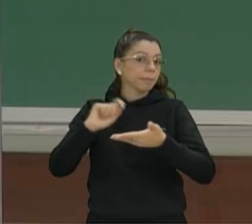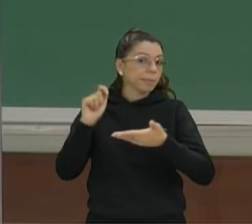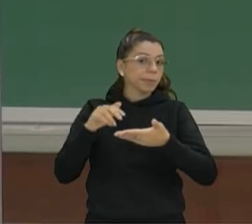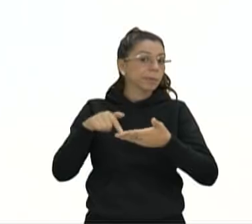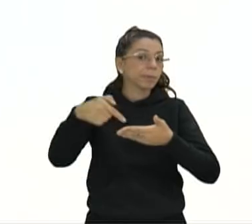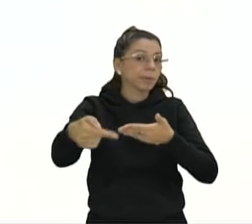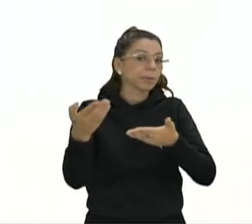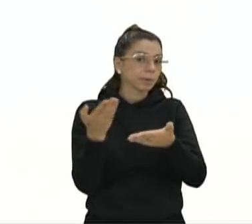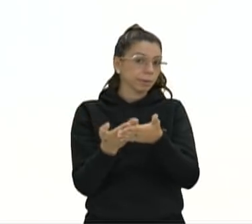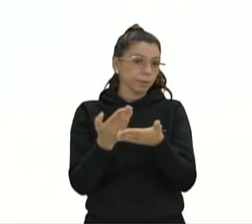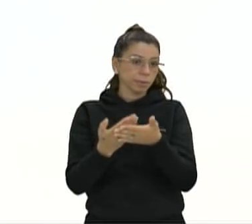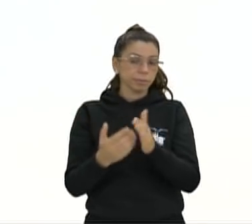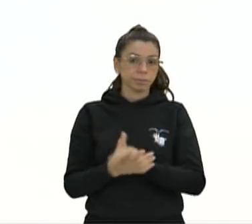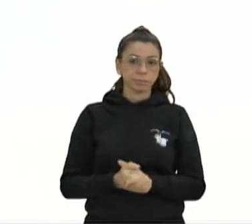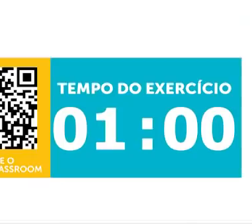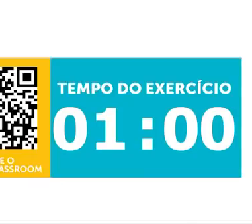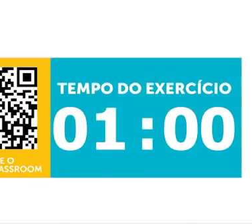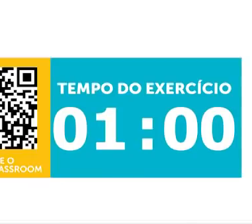para a próxima aula.